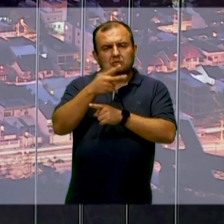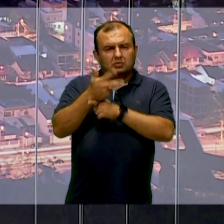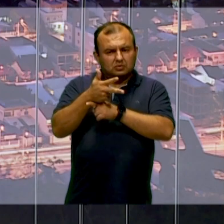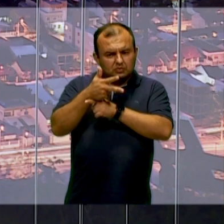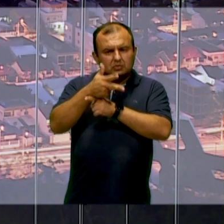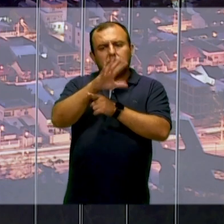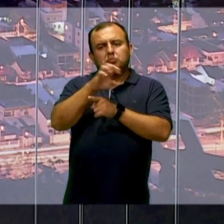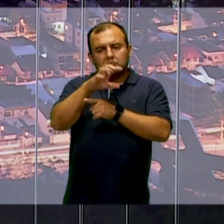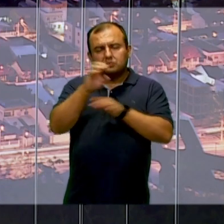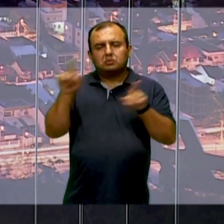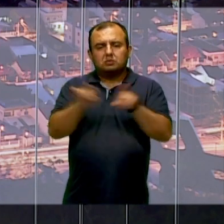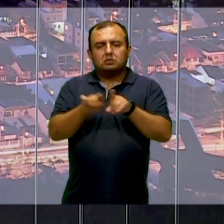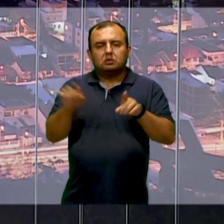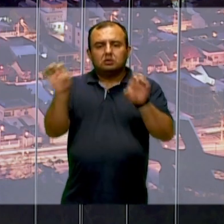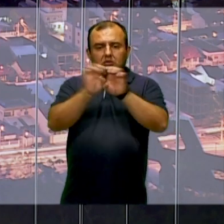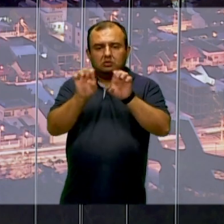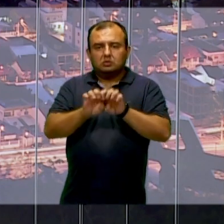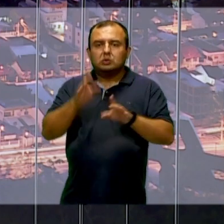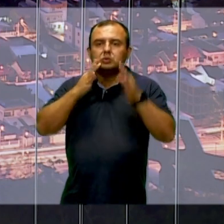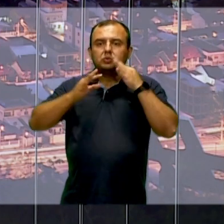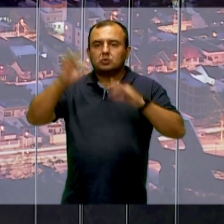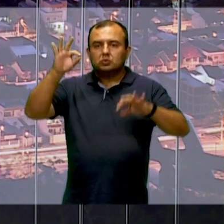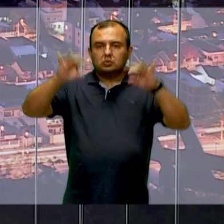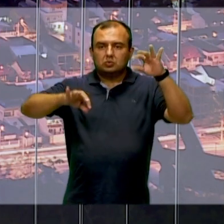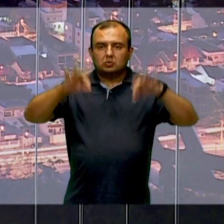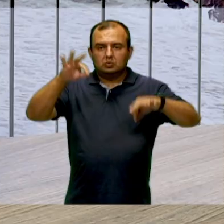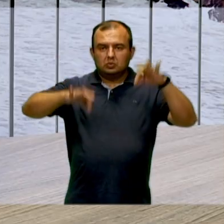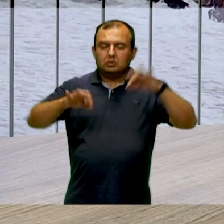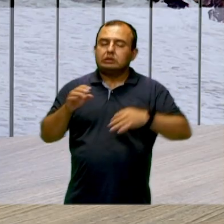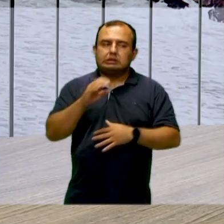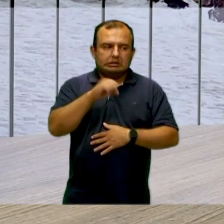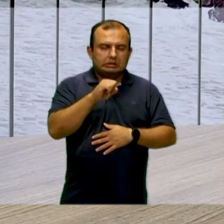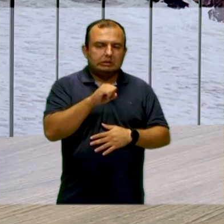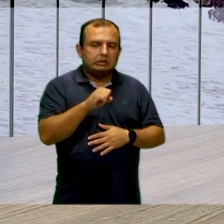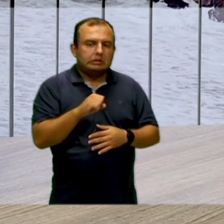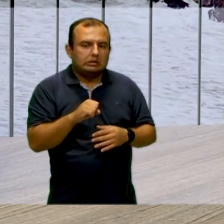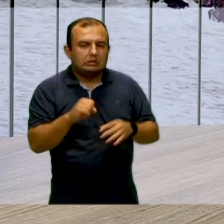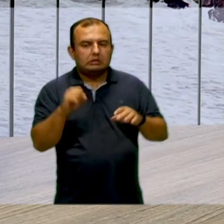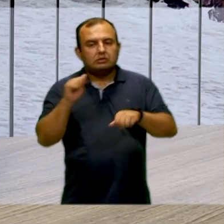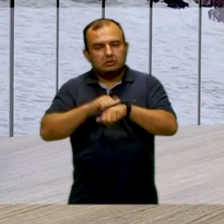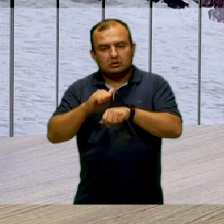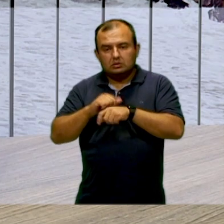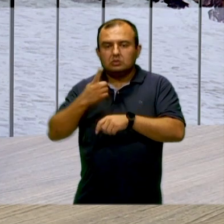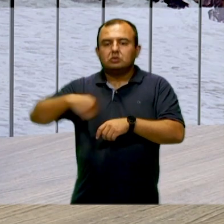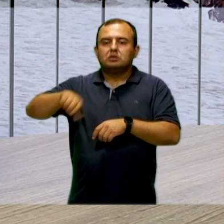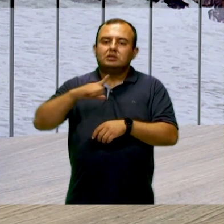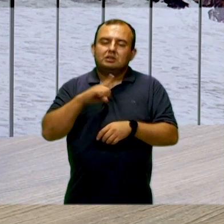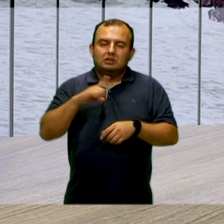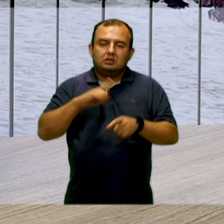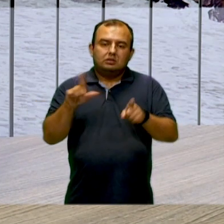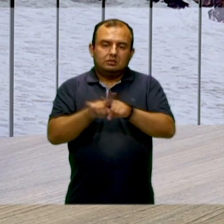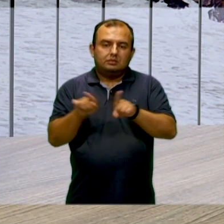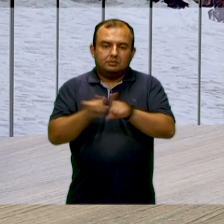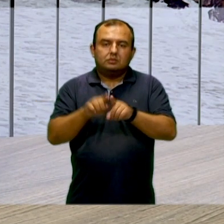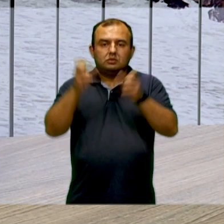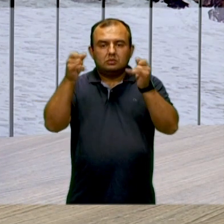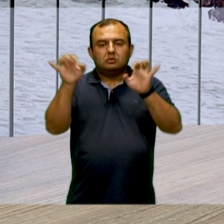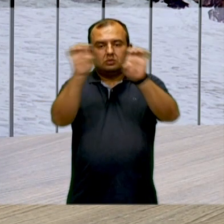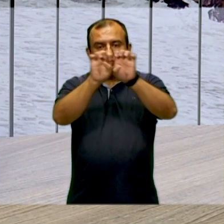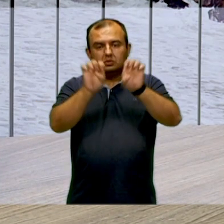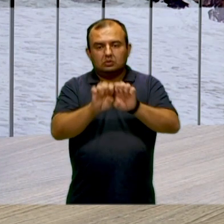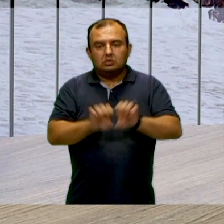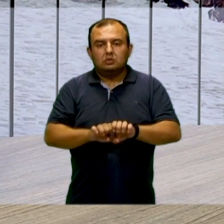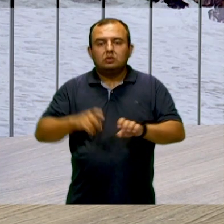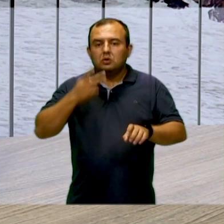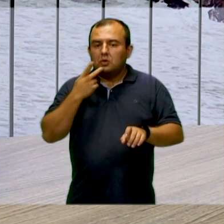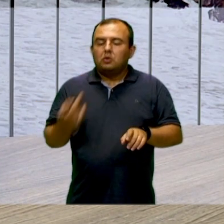é a estrutura do teatro. Sim, a estrutura física do teatro. Nós estávamos, inclusive, falando das estruturas e